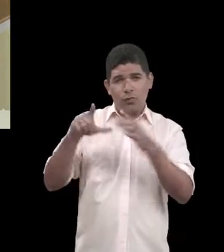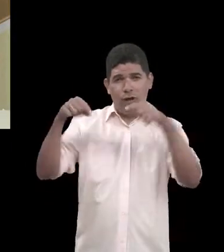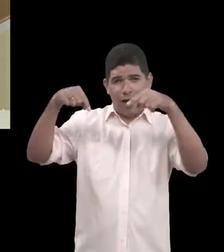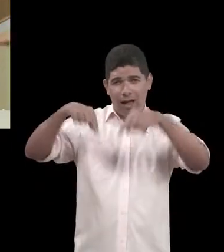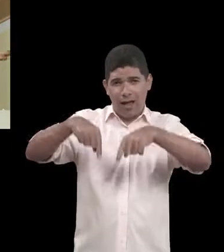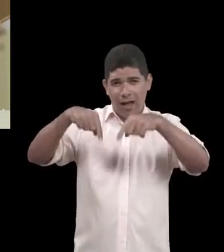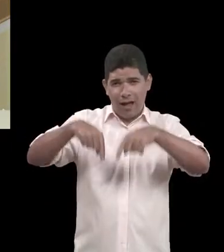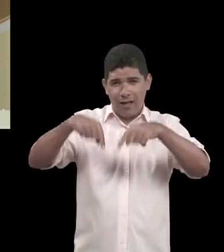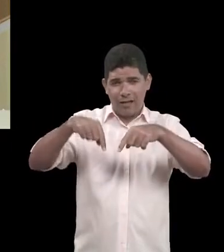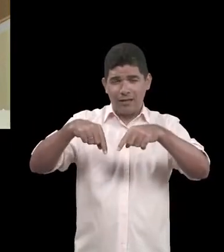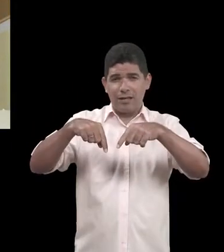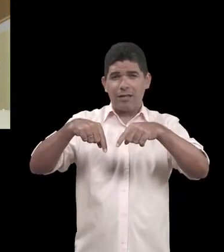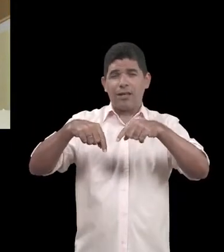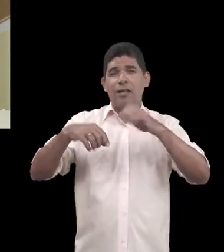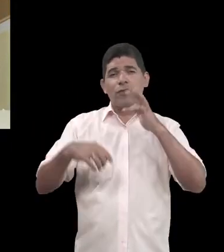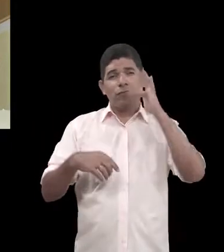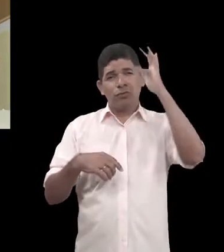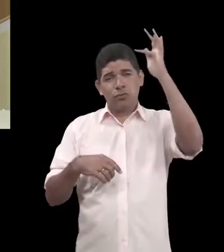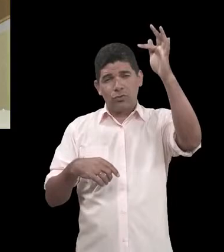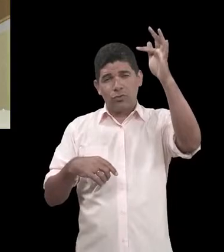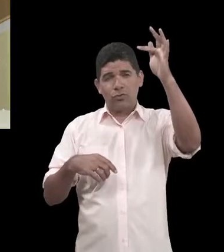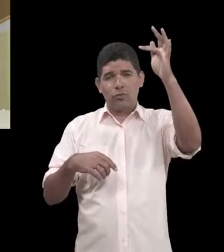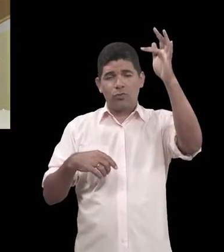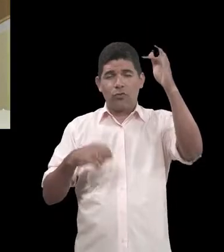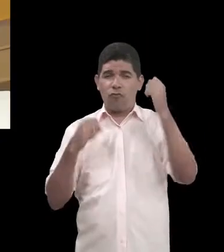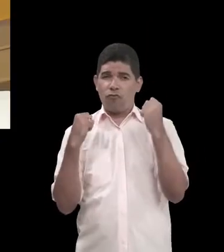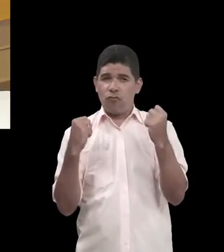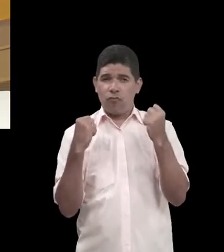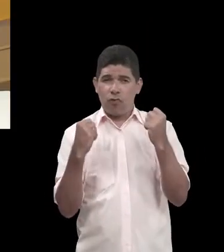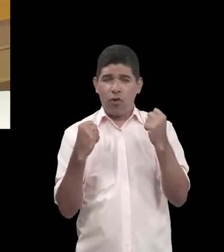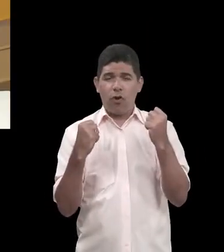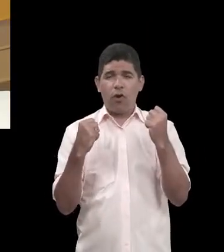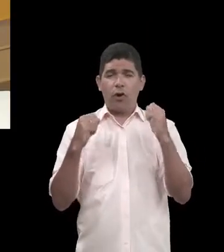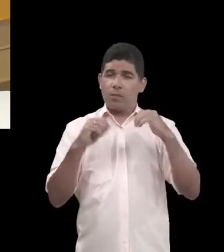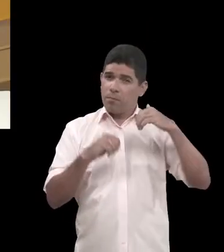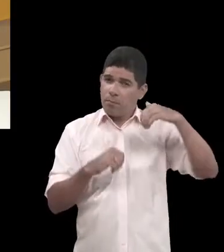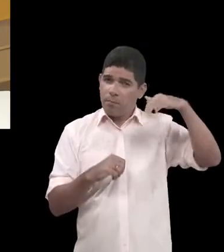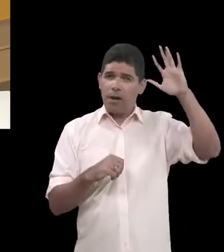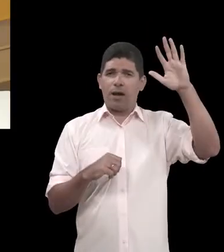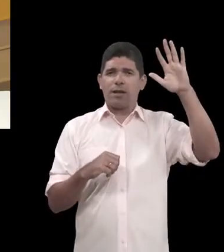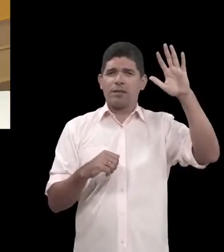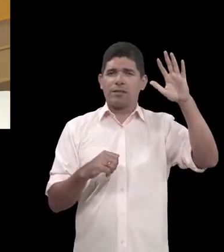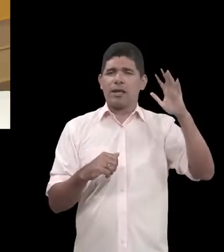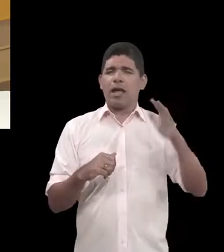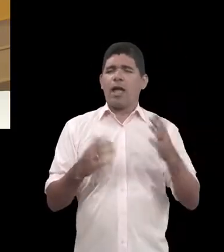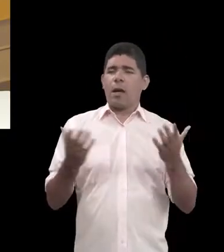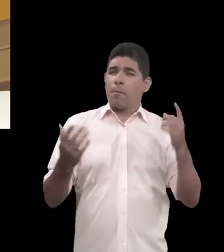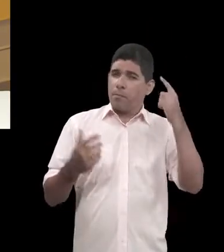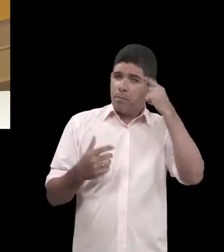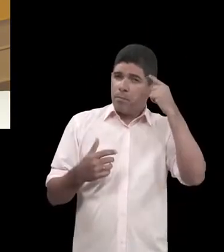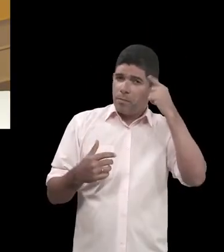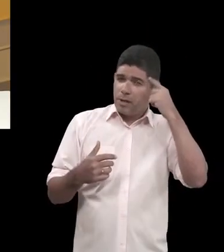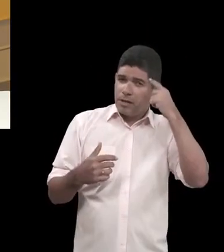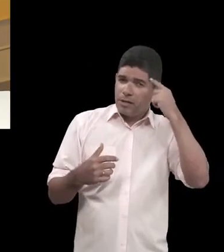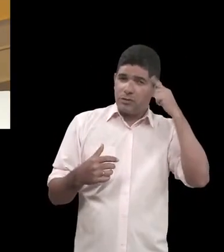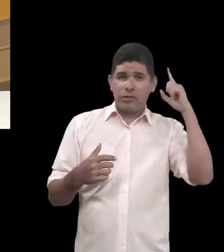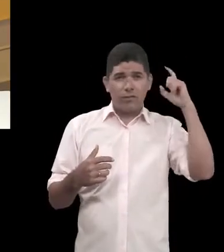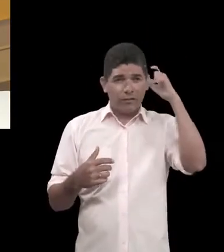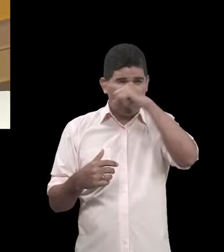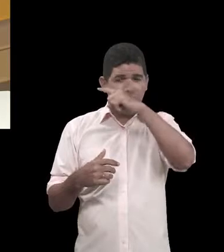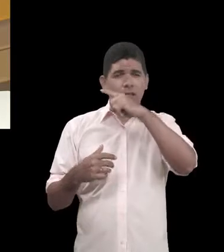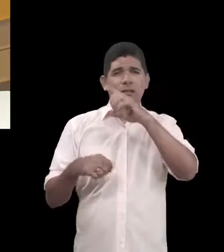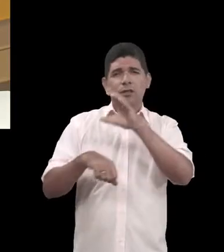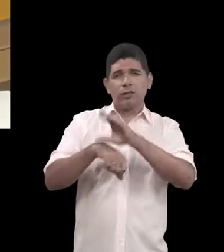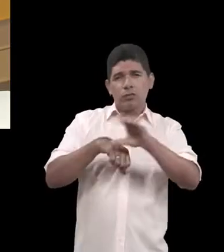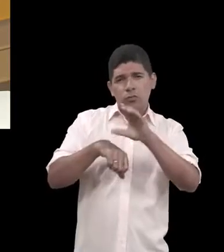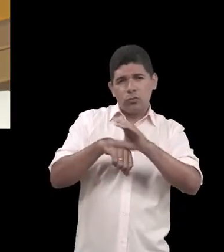poder depois começar a dar passos mais Eu imagino que a dificuldade é grande para cursos novos, ainda mais nessa área. E você, Délio, não